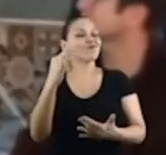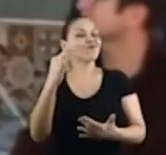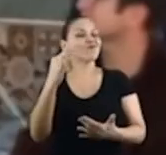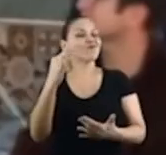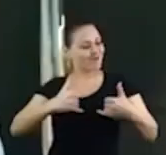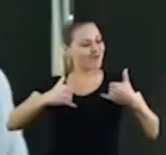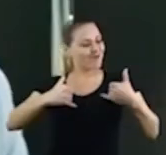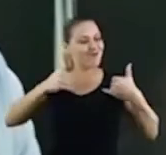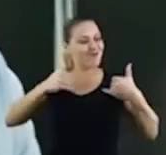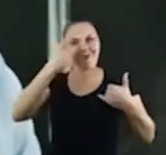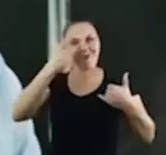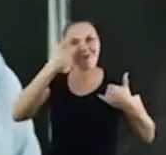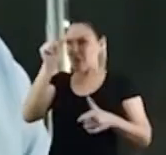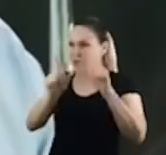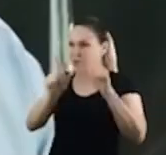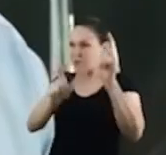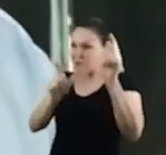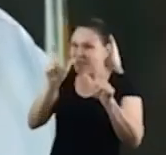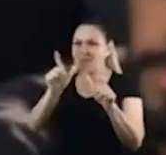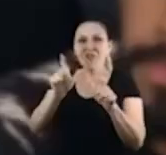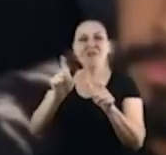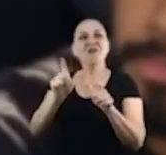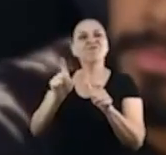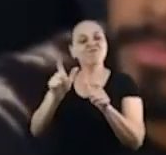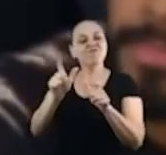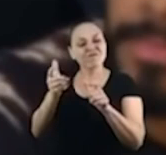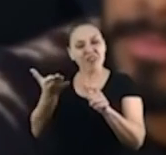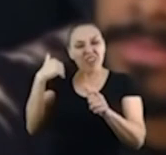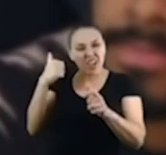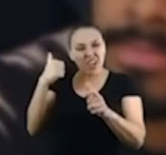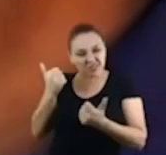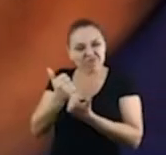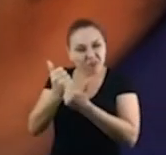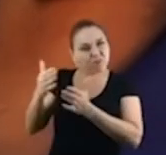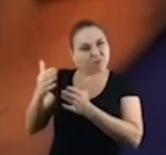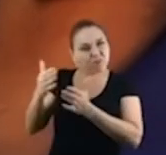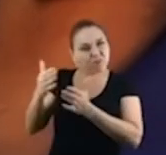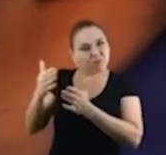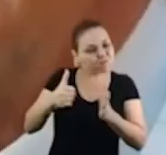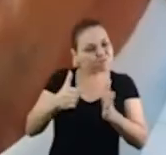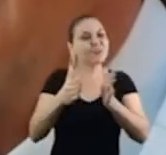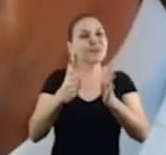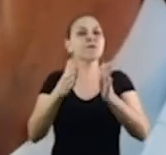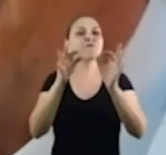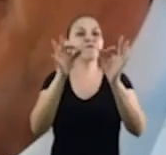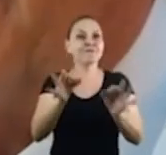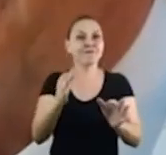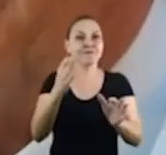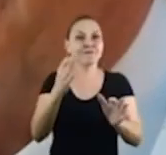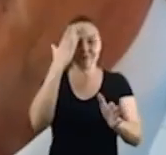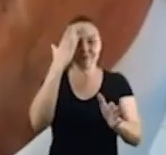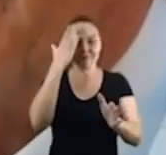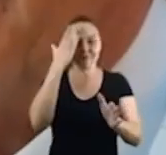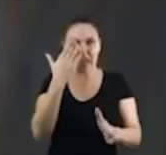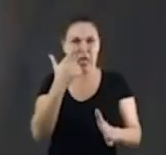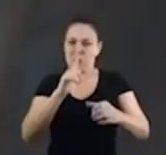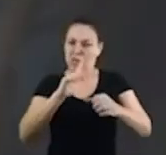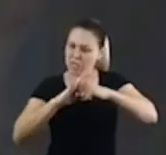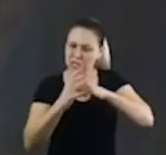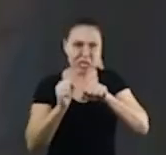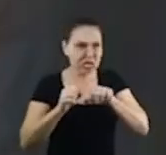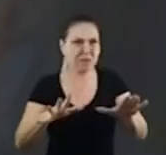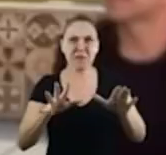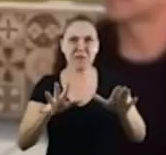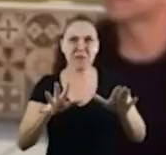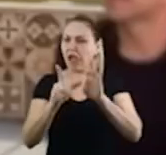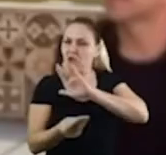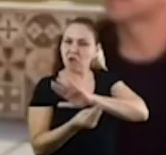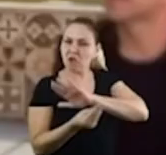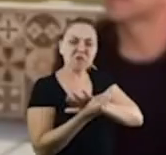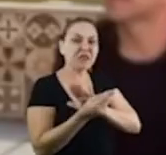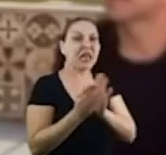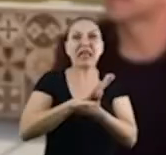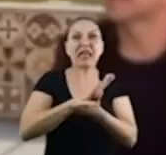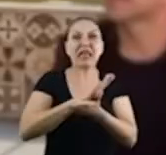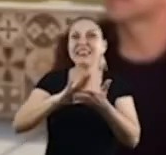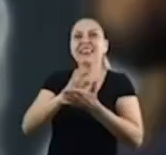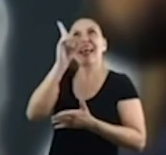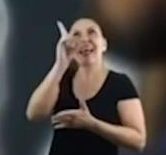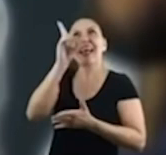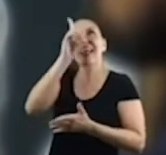frente dessas pessoas que te botaram na linha lá atrás. Sem pandemia, sem corrupção, com Deus no